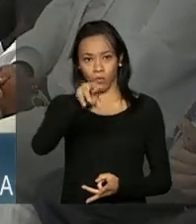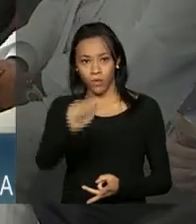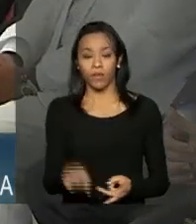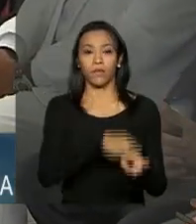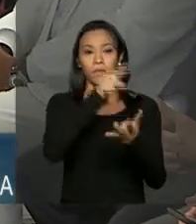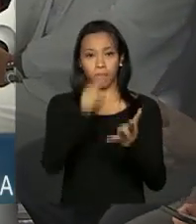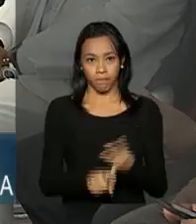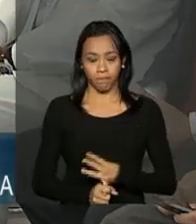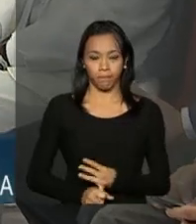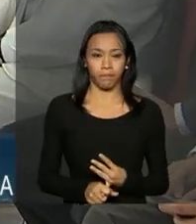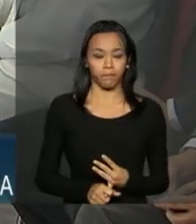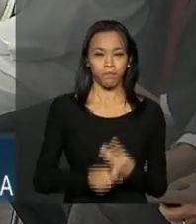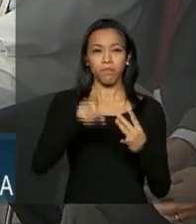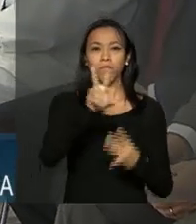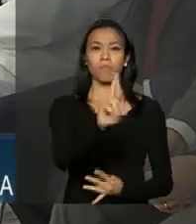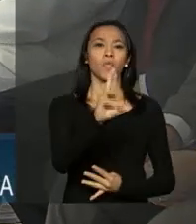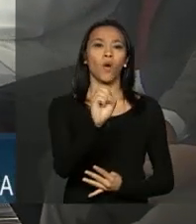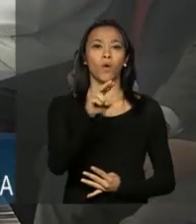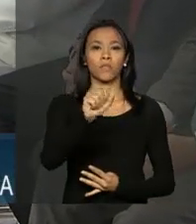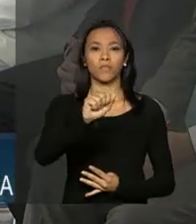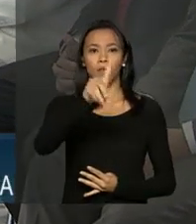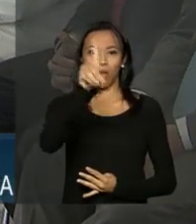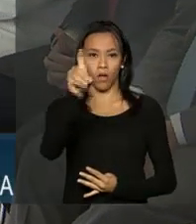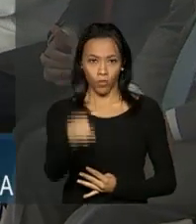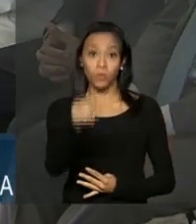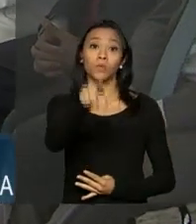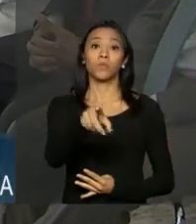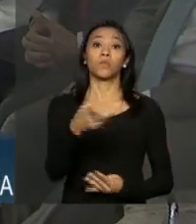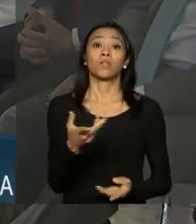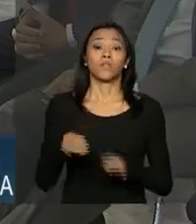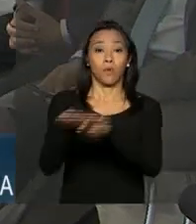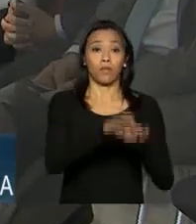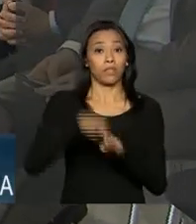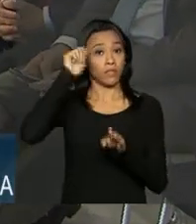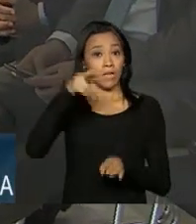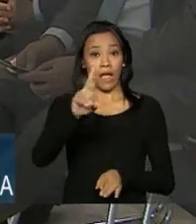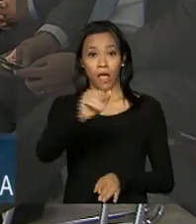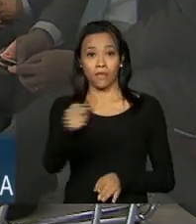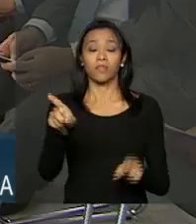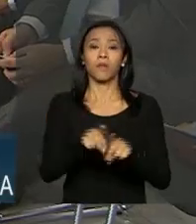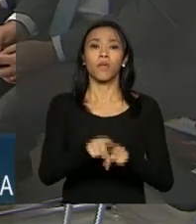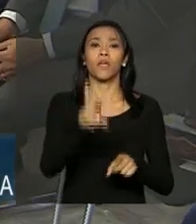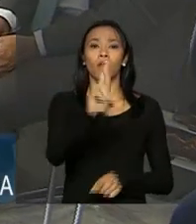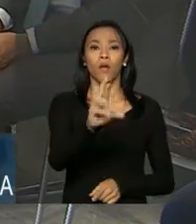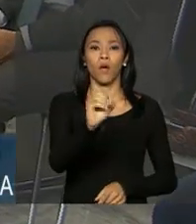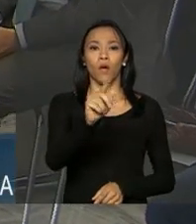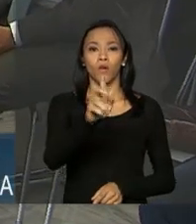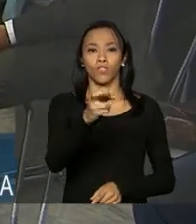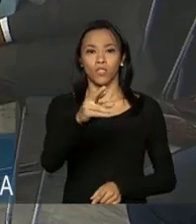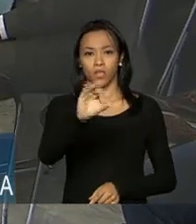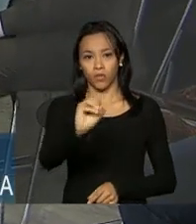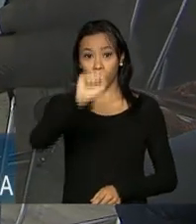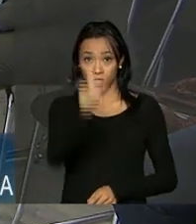Mulheres, o Ronaldo Barros, de Igualdade Racial, o Rogério Sottile, de Direitos